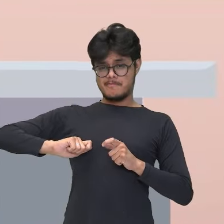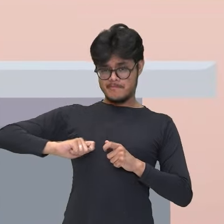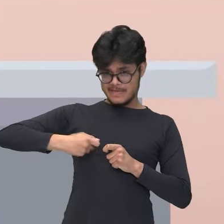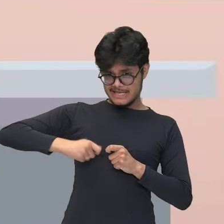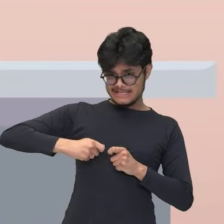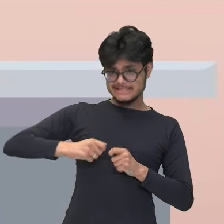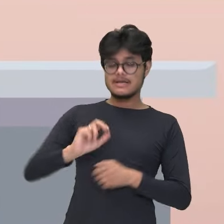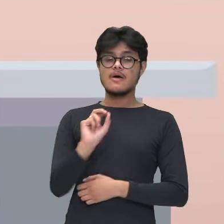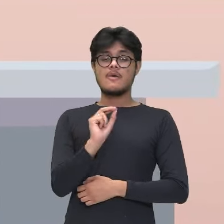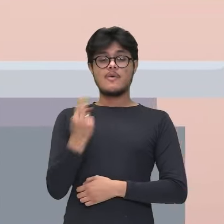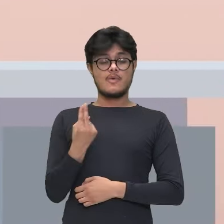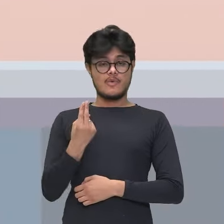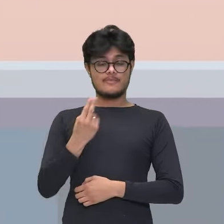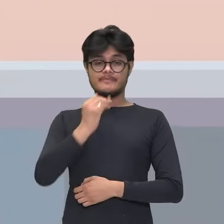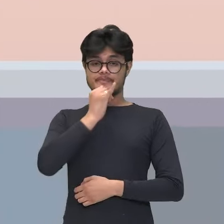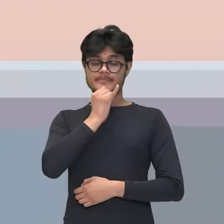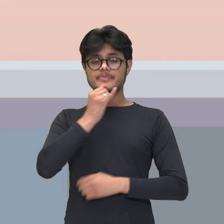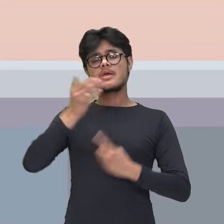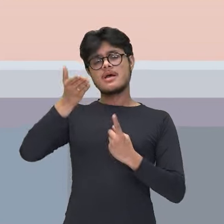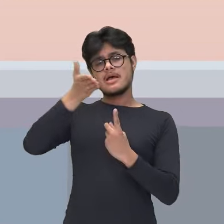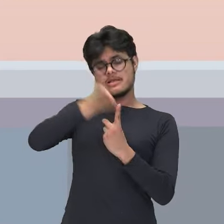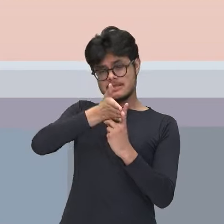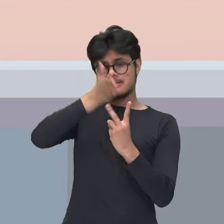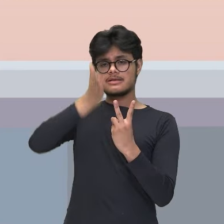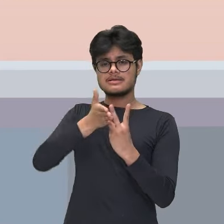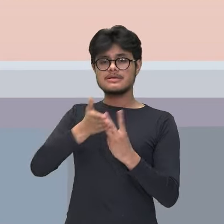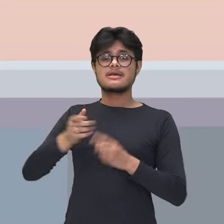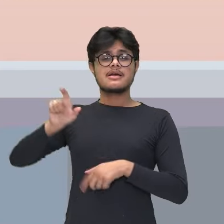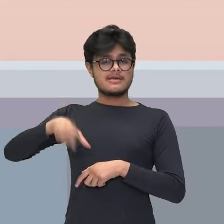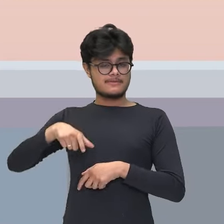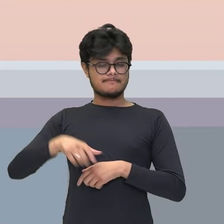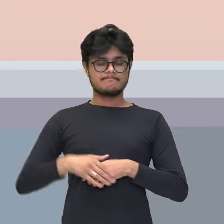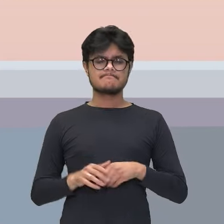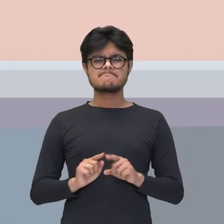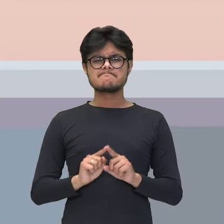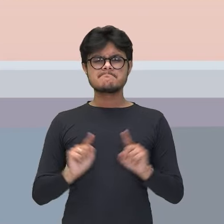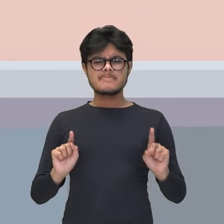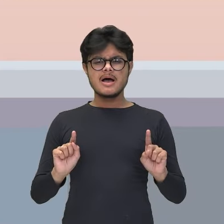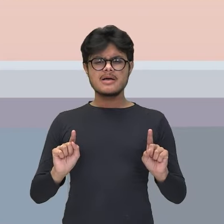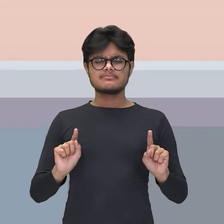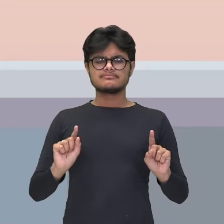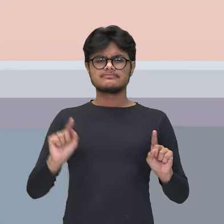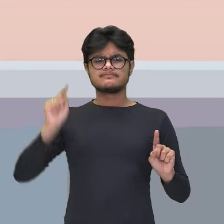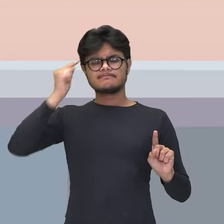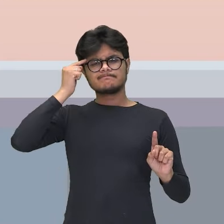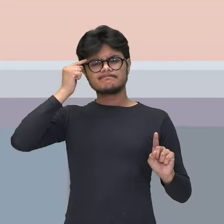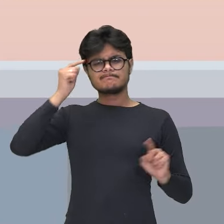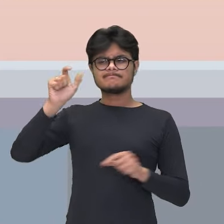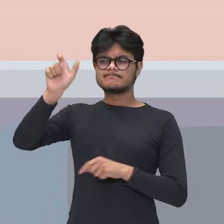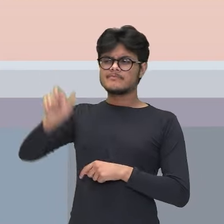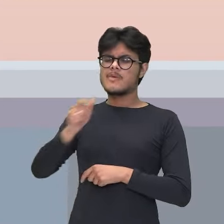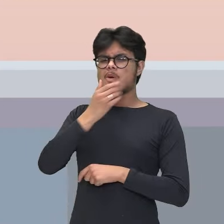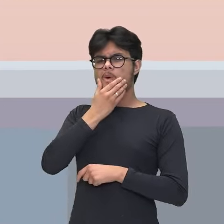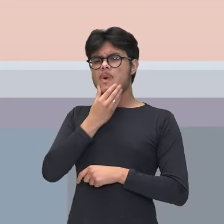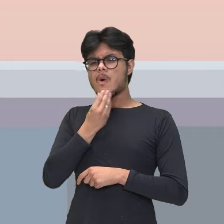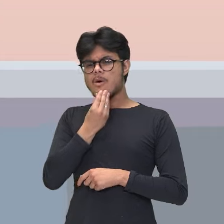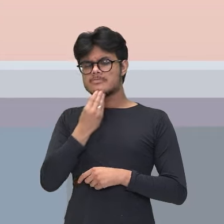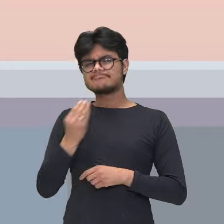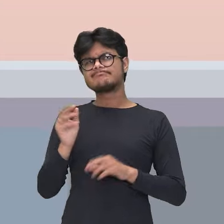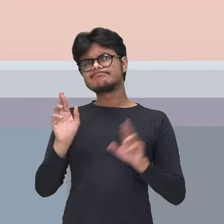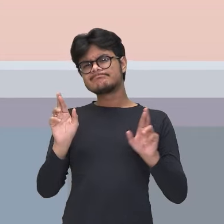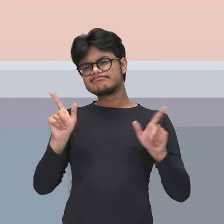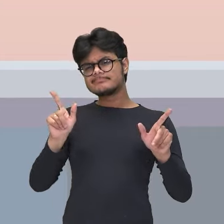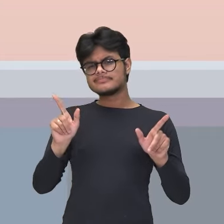10%, ou parcelar em 2 vezes no cartão de crédito. No entanto, Janiel decidiu propor algo diferente.